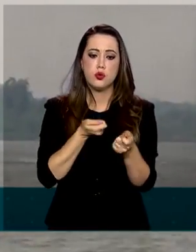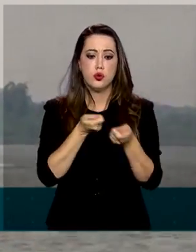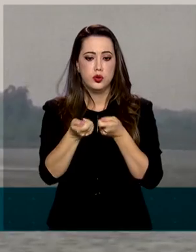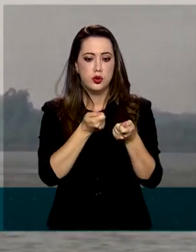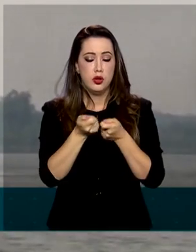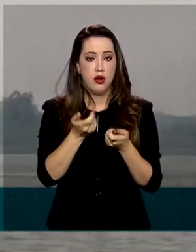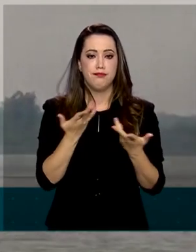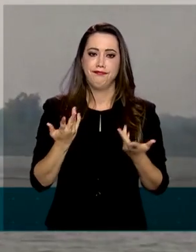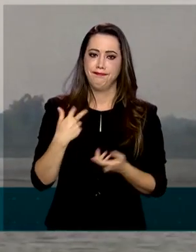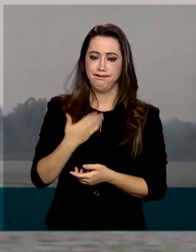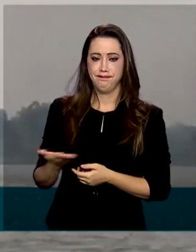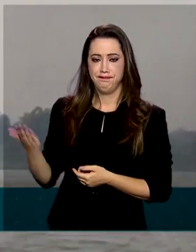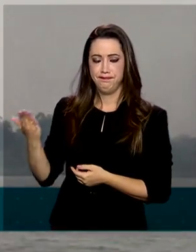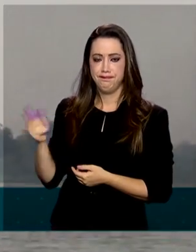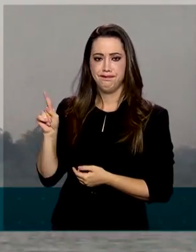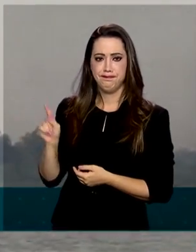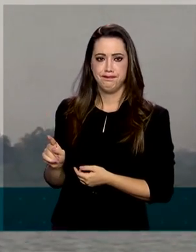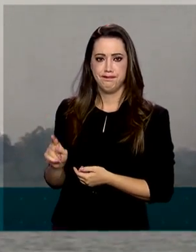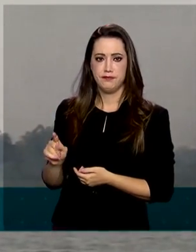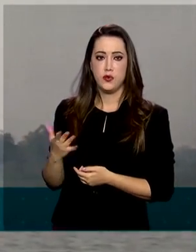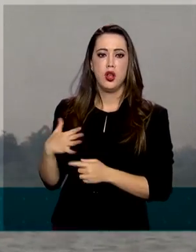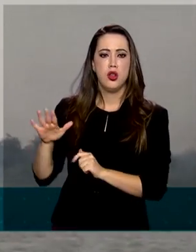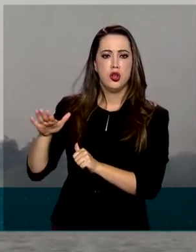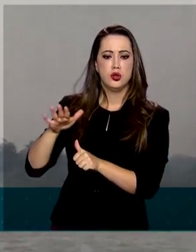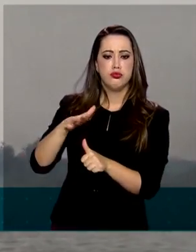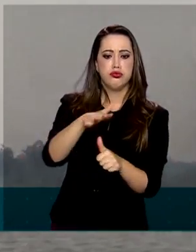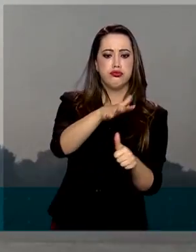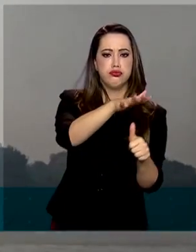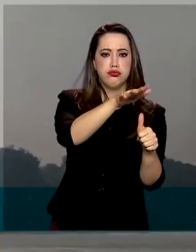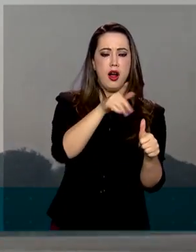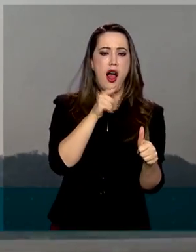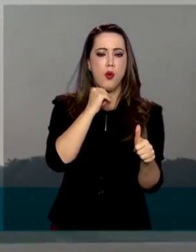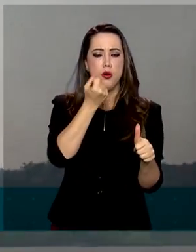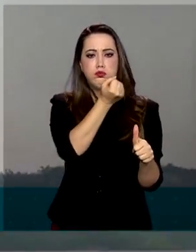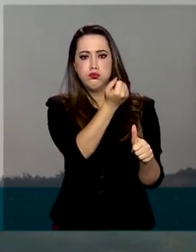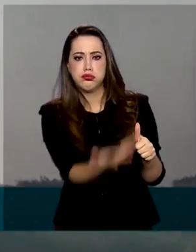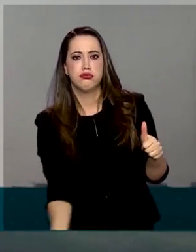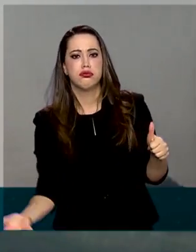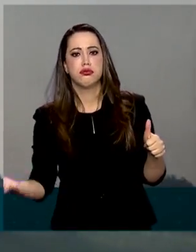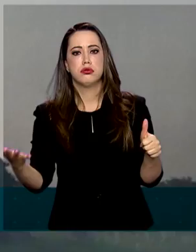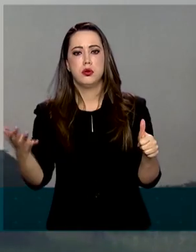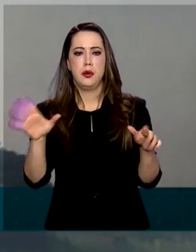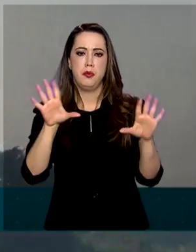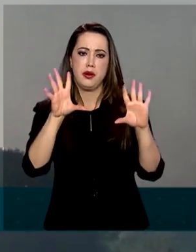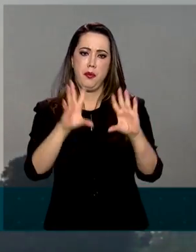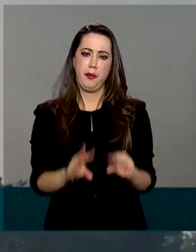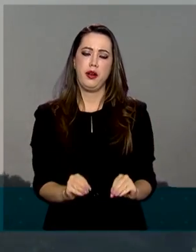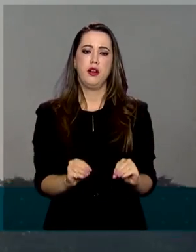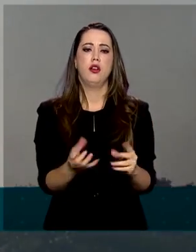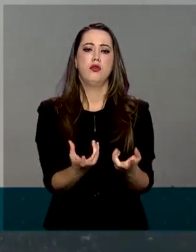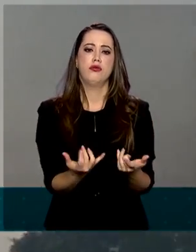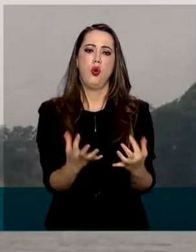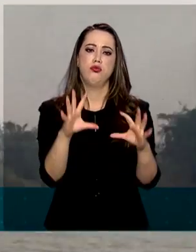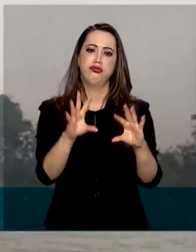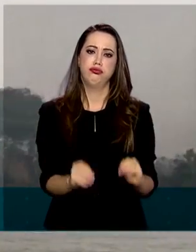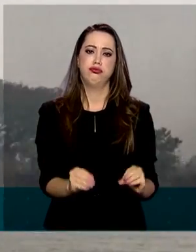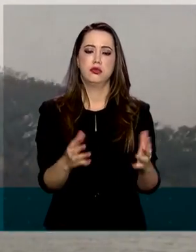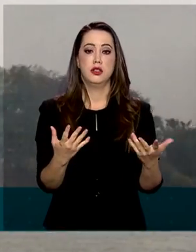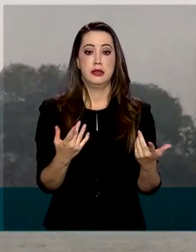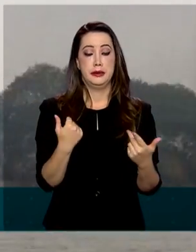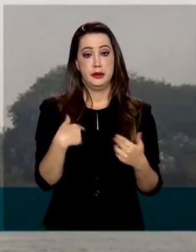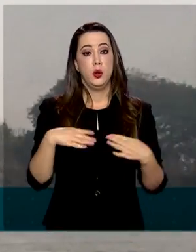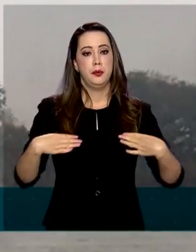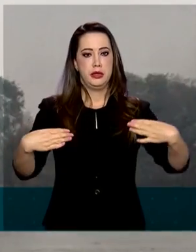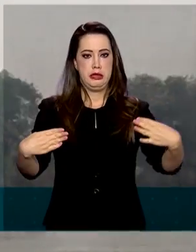Força Aérea Brasileira realiza lançamentos de água para apagar o fogo. Para organizar a operação, o Ministério da Defesa criou um